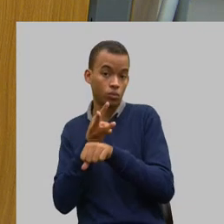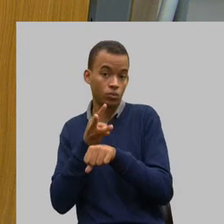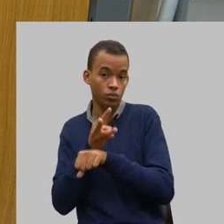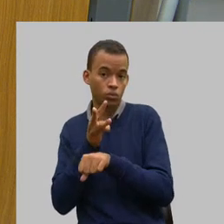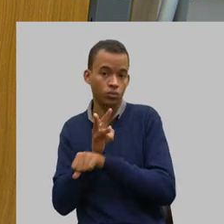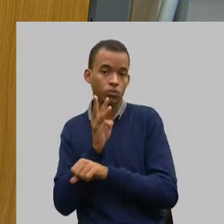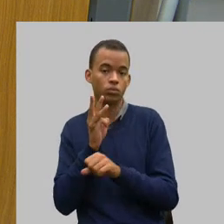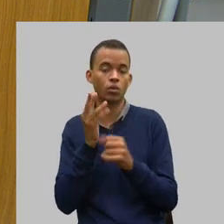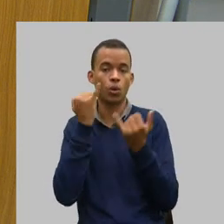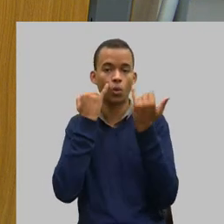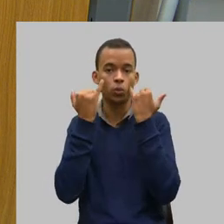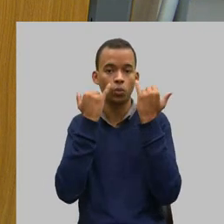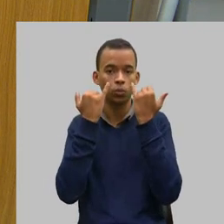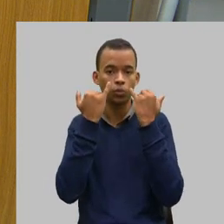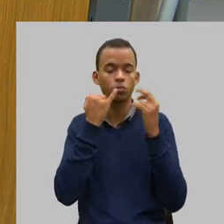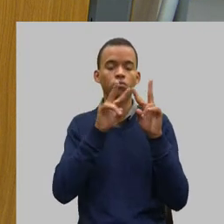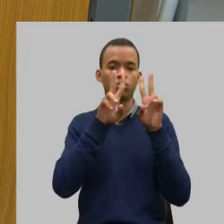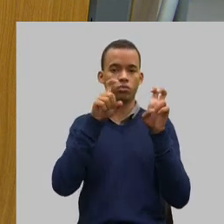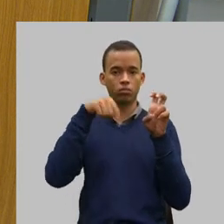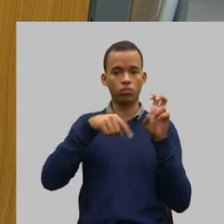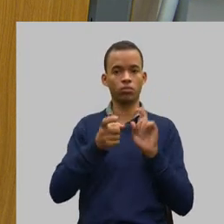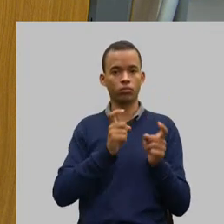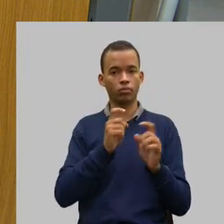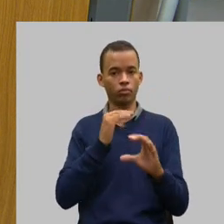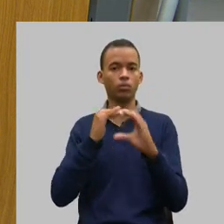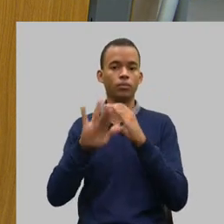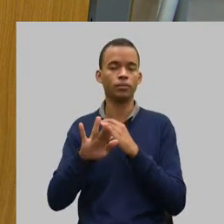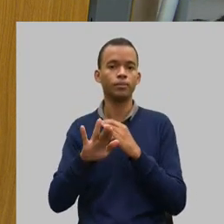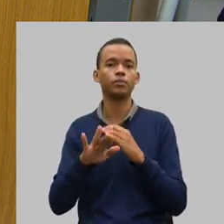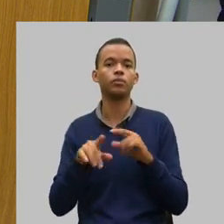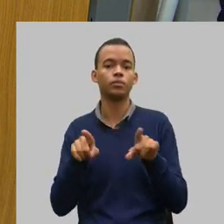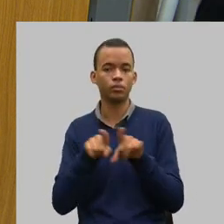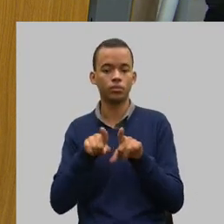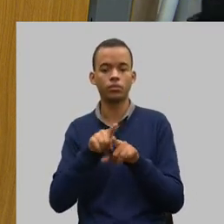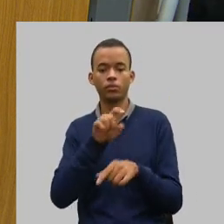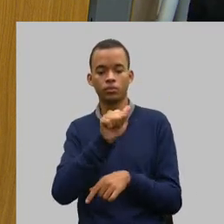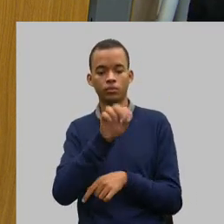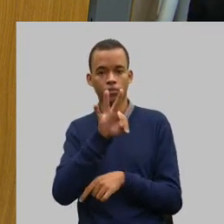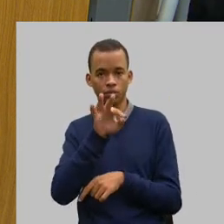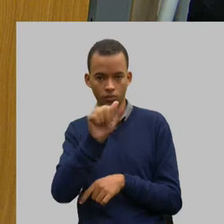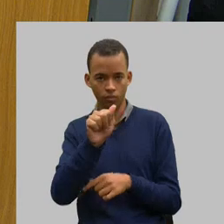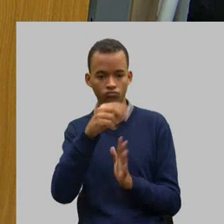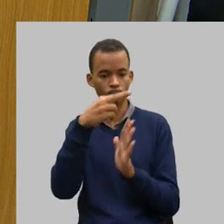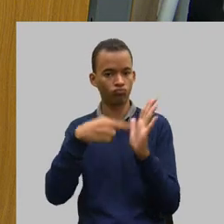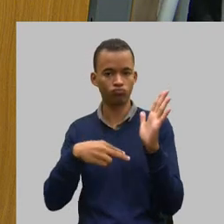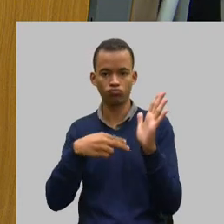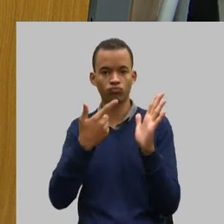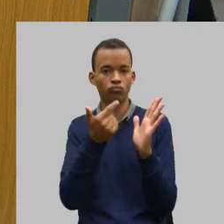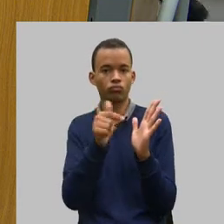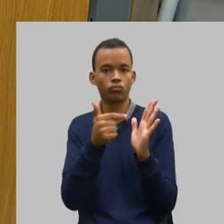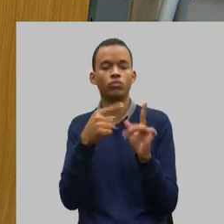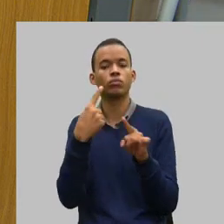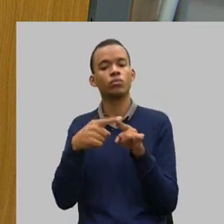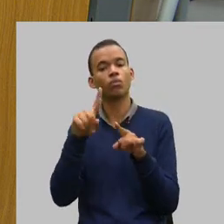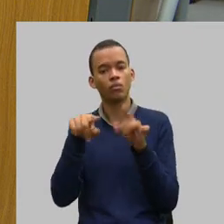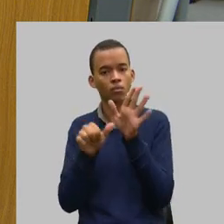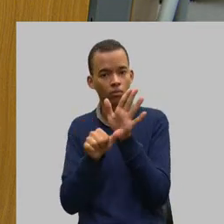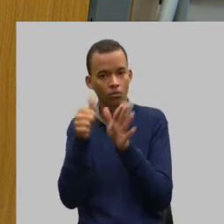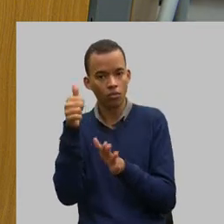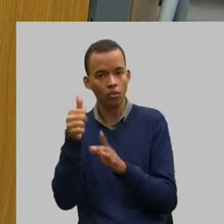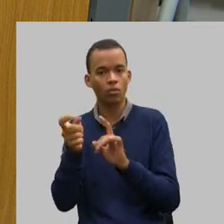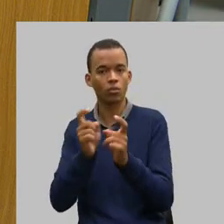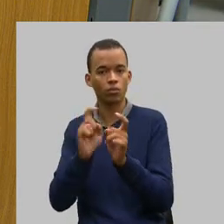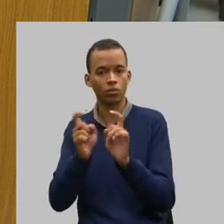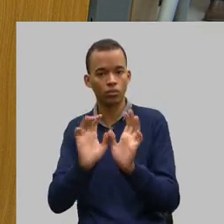WhatsApp presidência informa que não há ata a ser lida por se tratar da primeira reunião conjunta dessas comissões